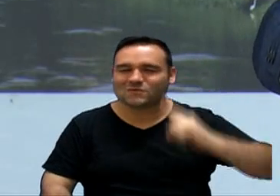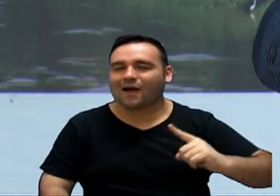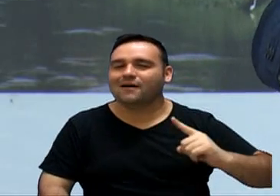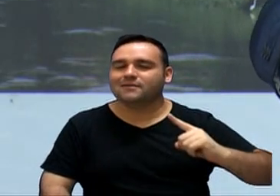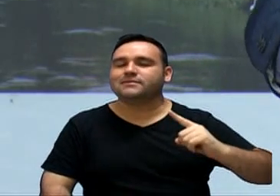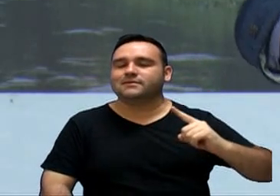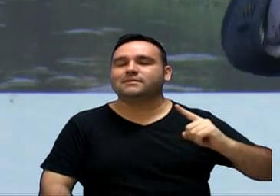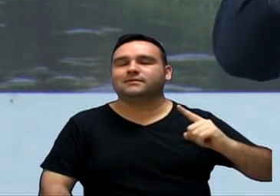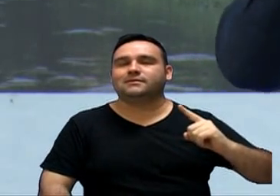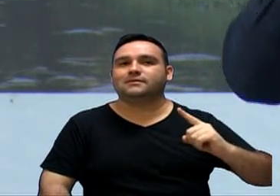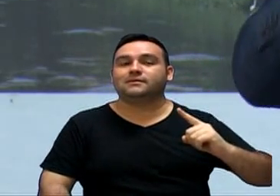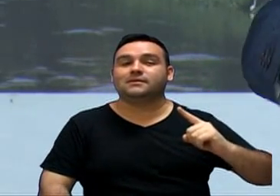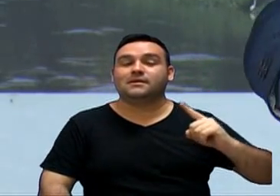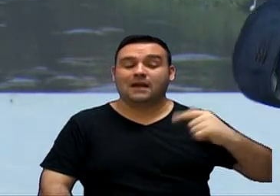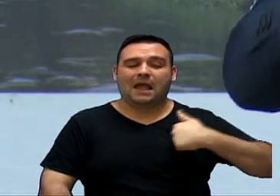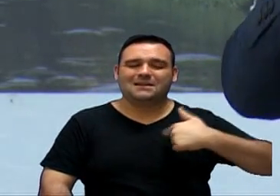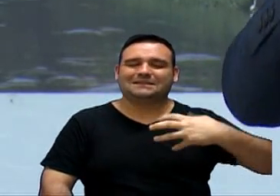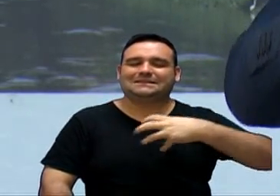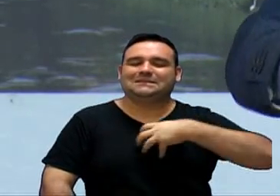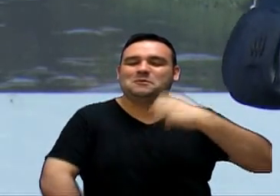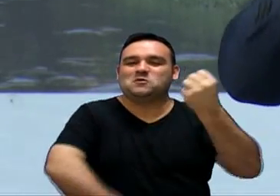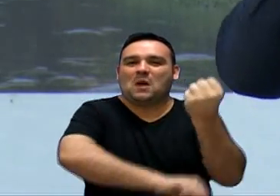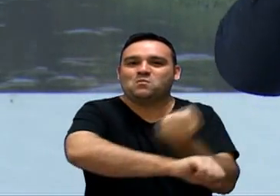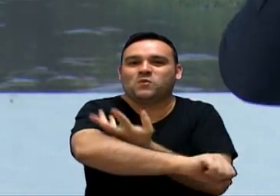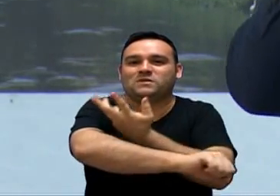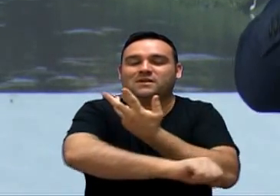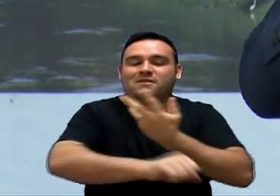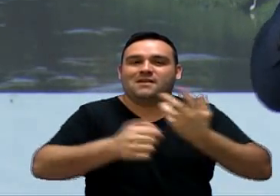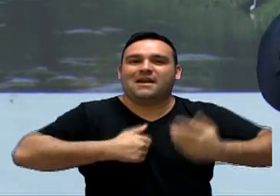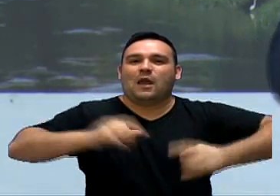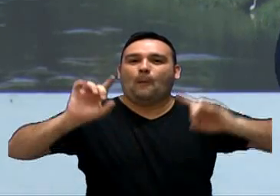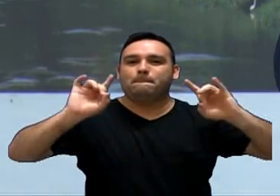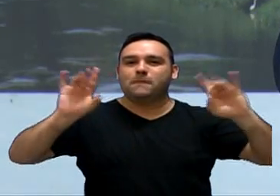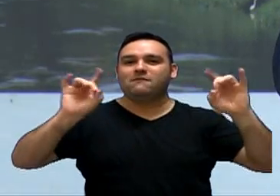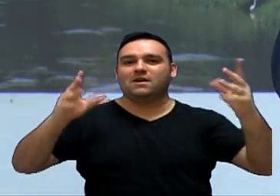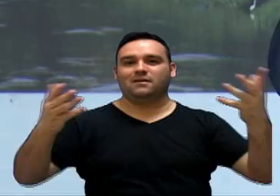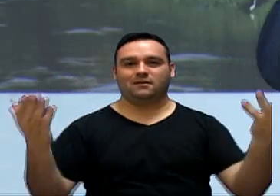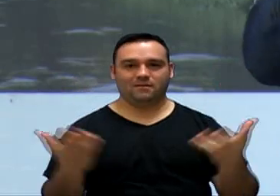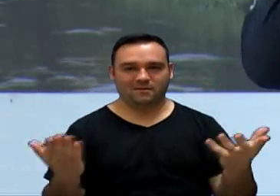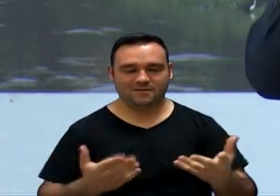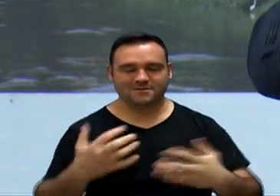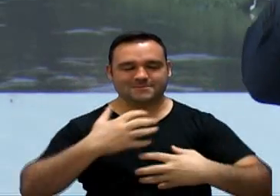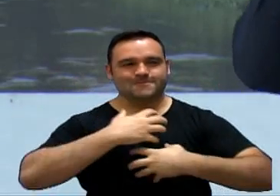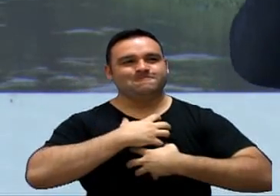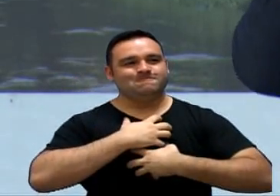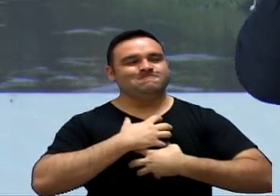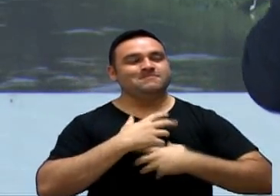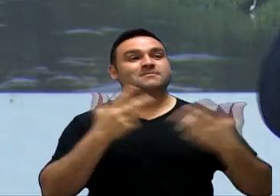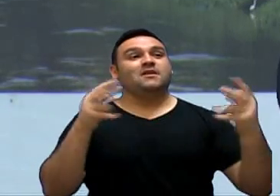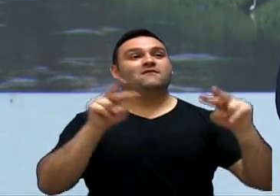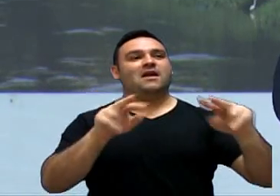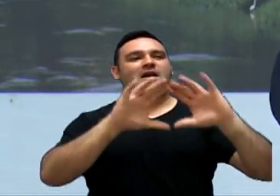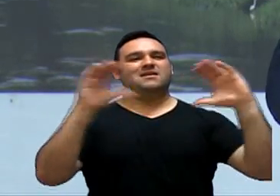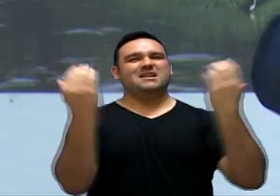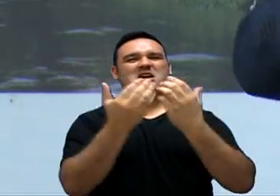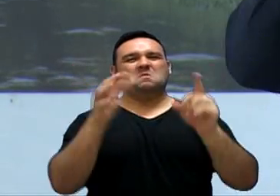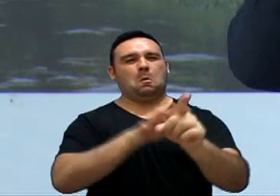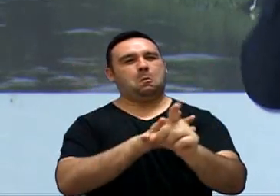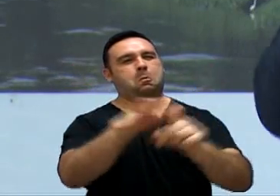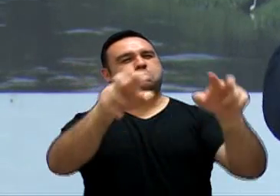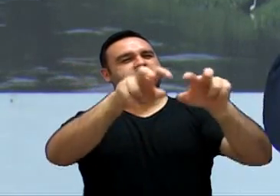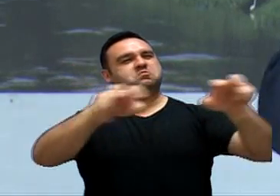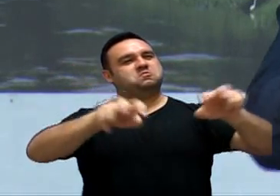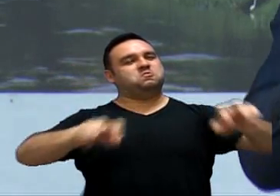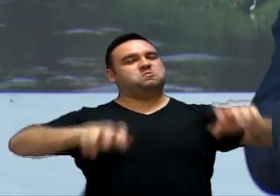vocês não fazem ideia da emoção e do privilégio que eu sinto em meu coração nesse momento, de poder ver essa casa cheia